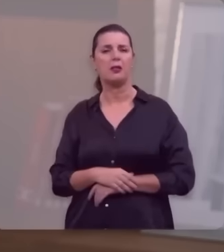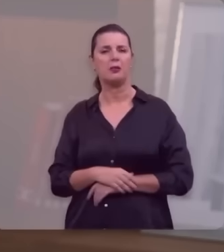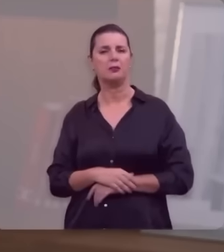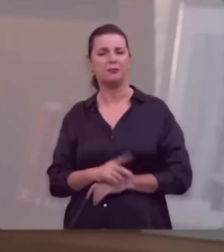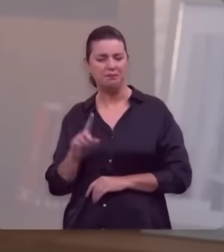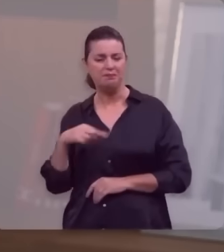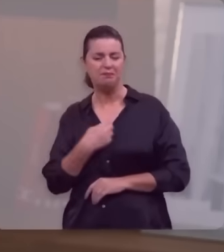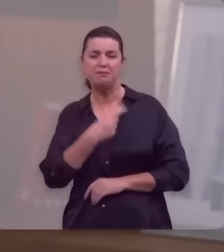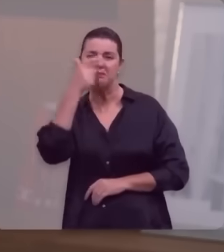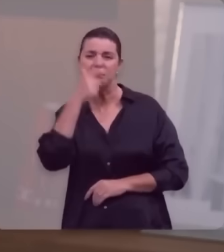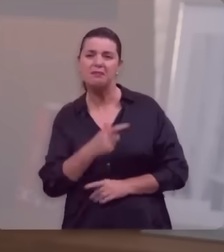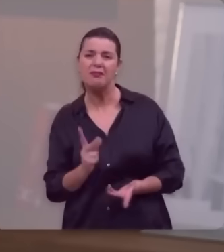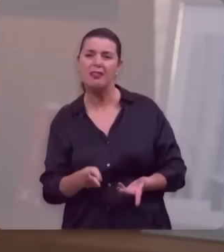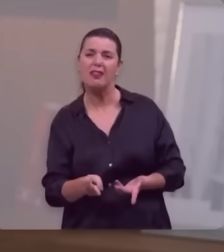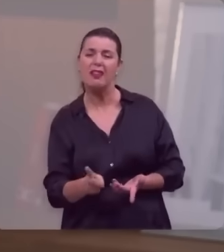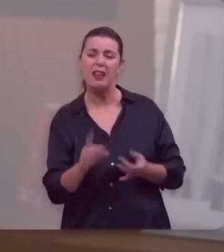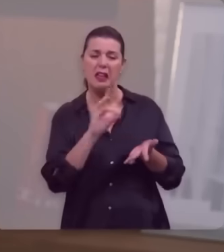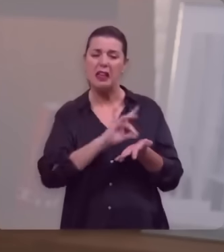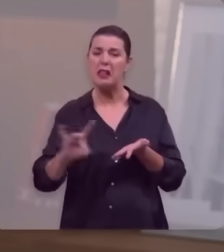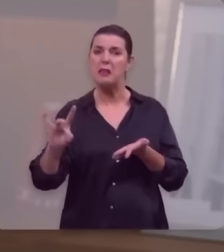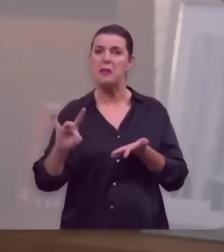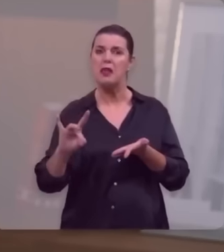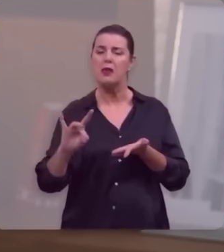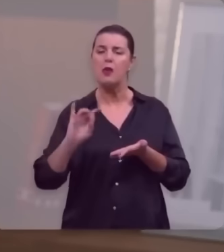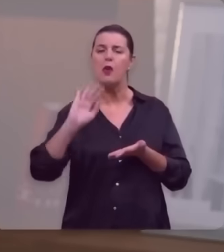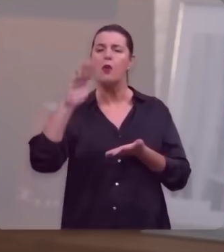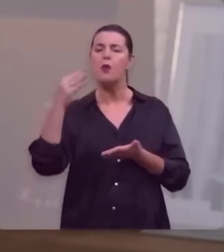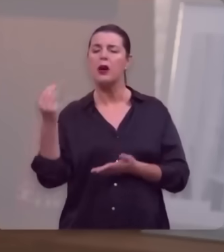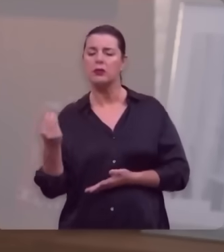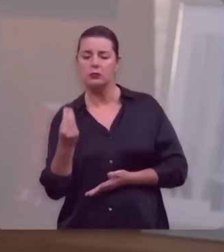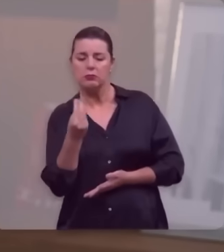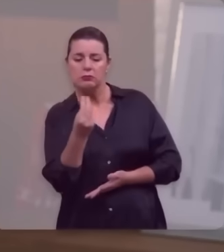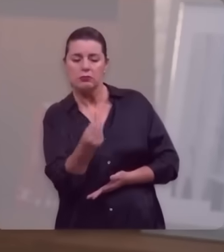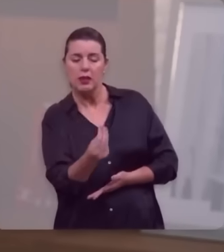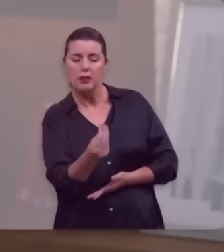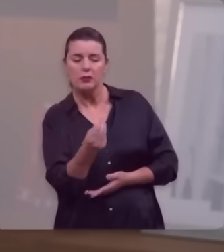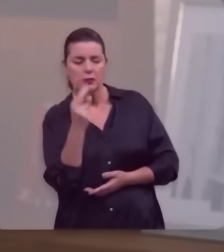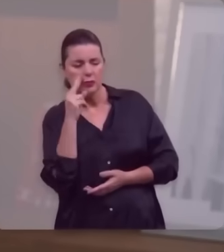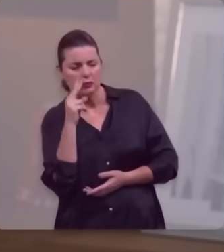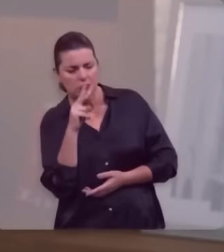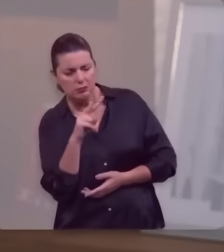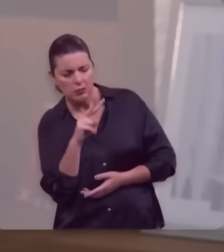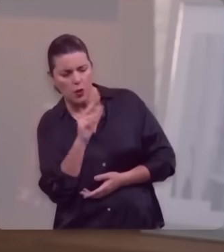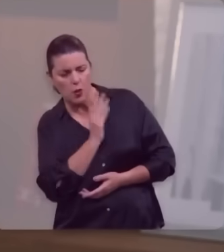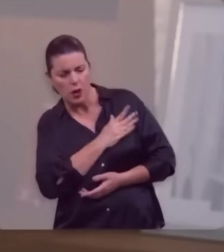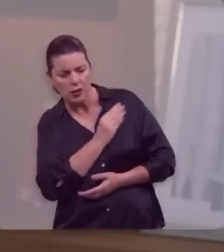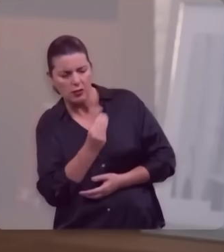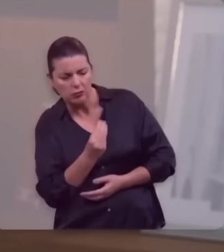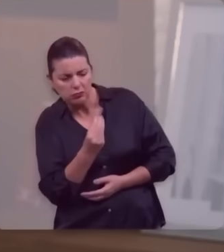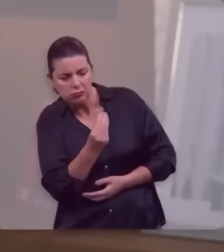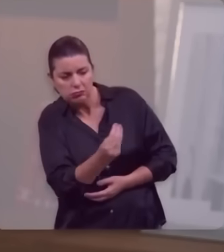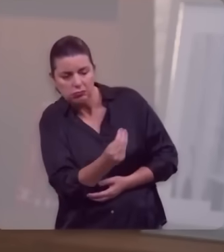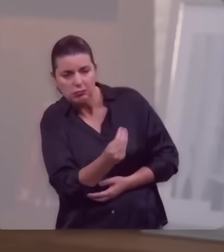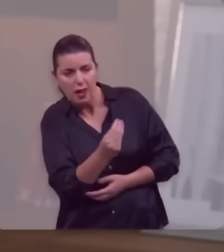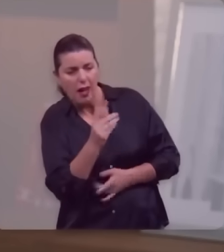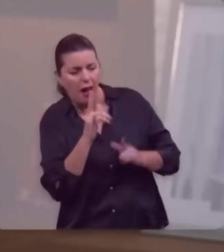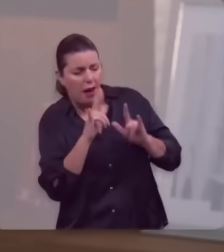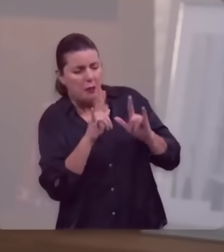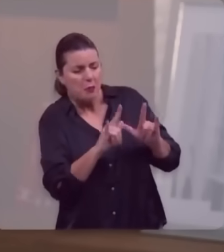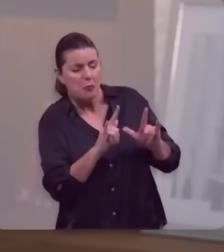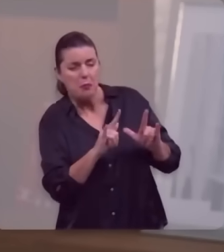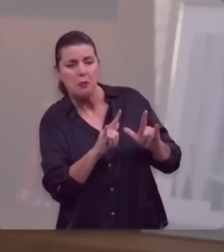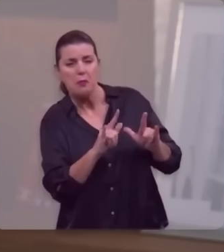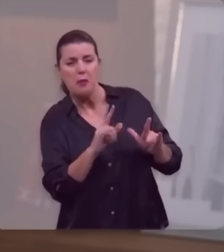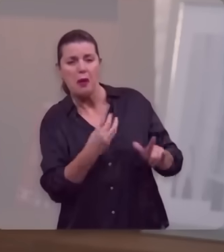e inimigos Quando Deus pôs o seu coração em nós e Ele nos amou com amor